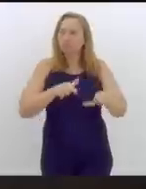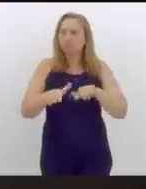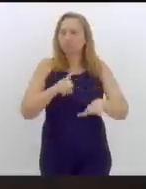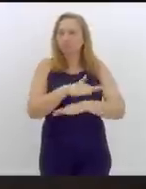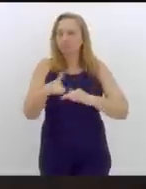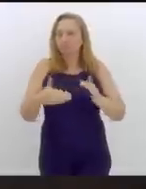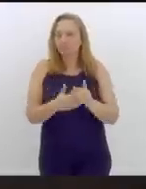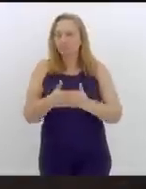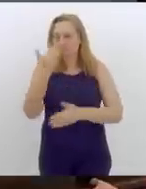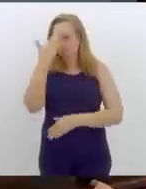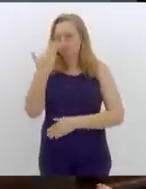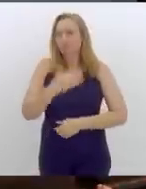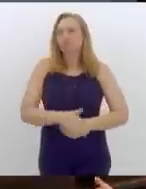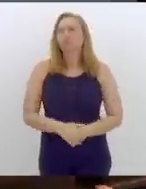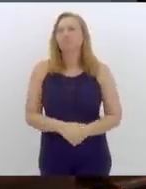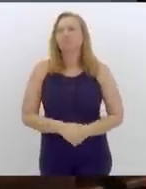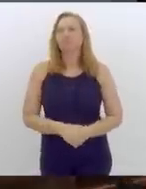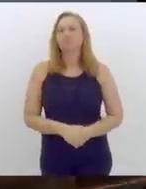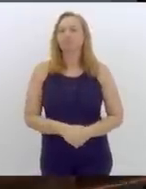obrigado